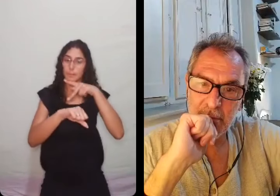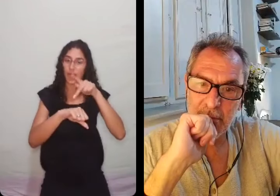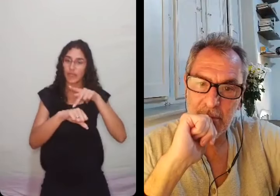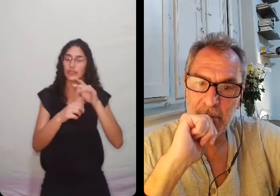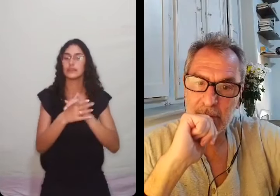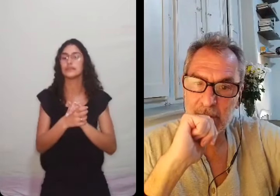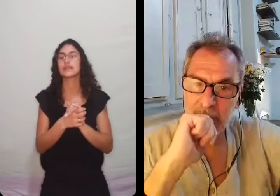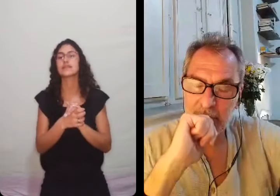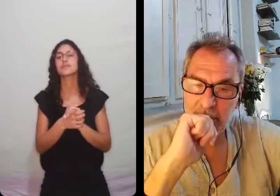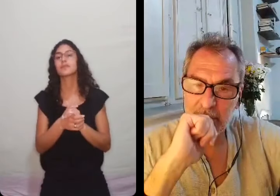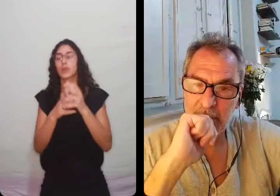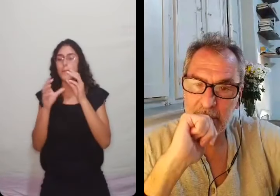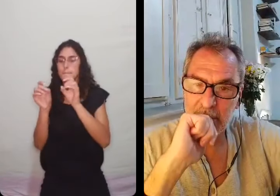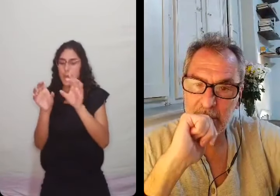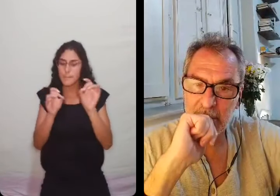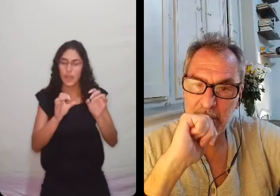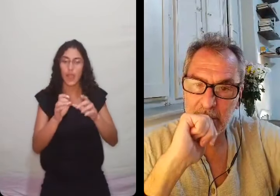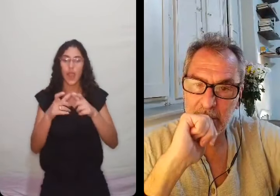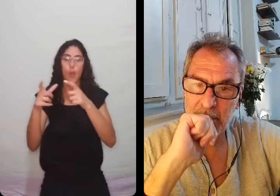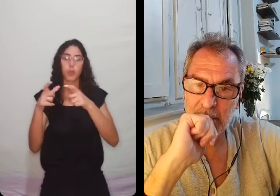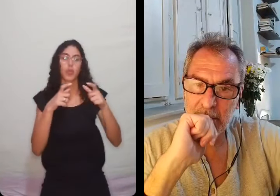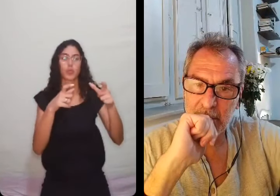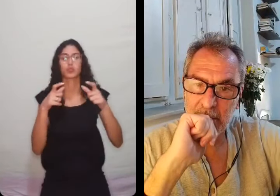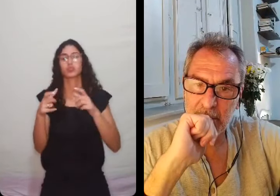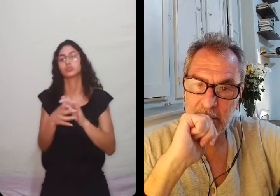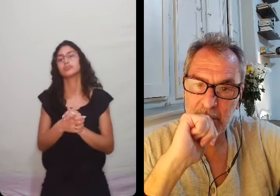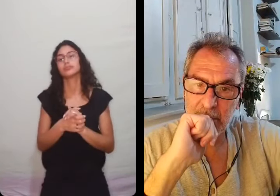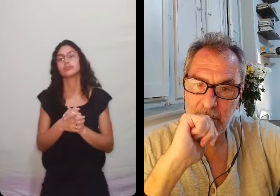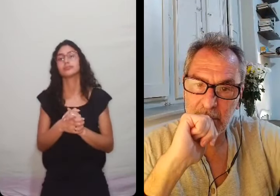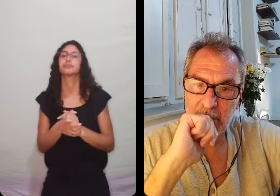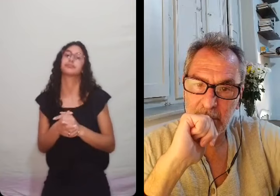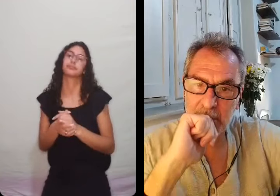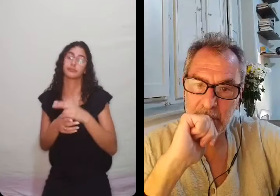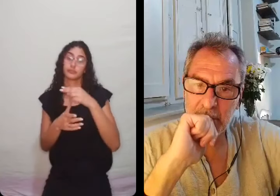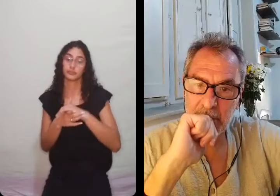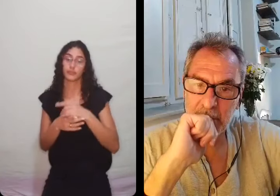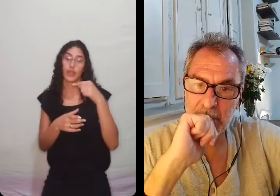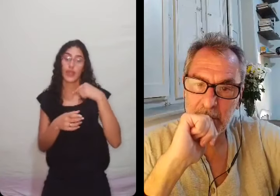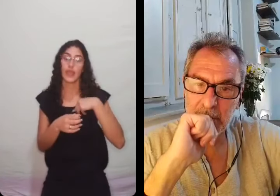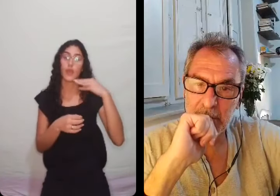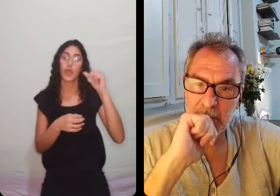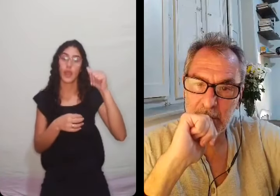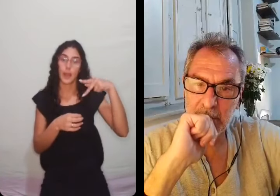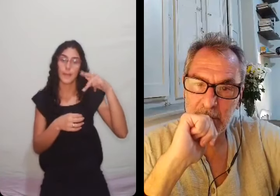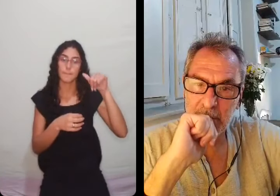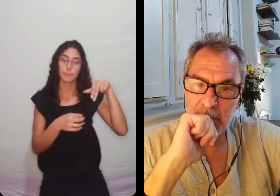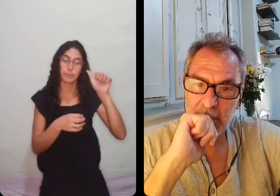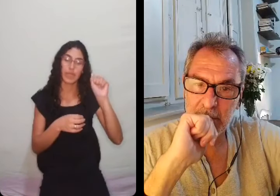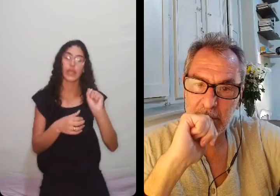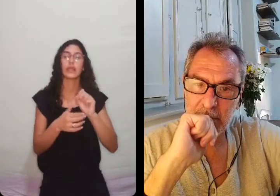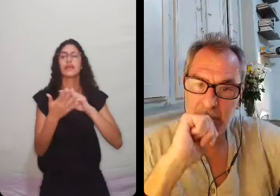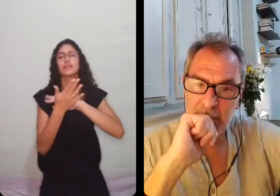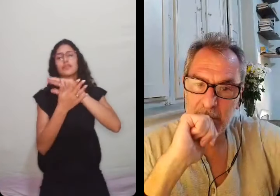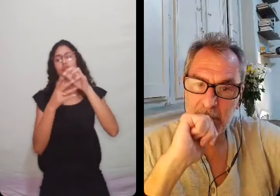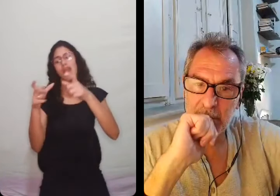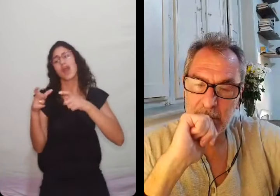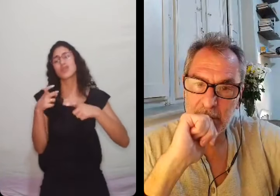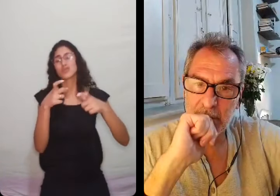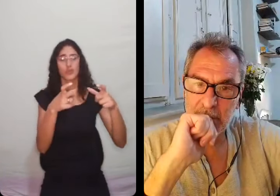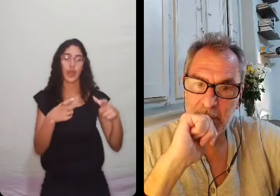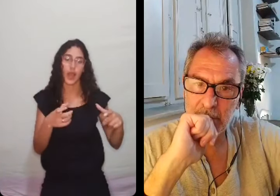Lázaro, que fez assistência coreográfica, estava lá em Nova Iorque, eu aqui em Campinas, eu e o Cristian aqui em Campinas. Então, foi um trabalho que foi